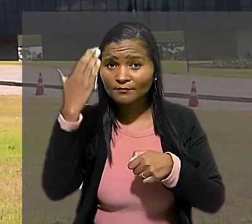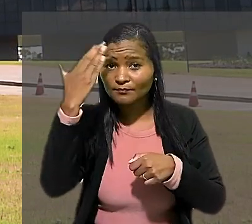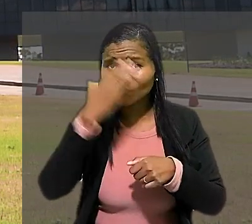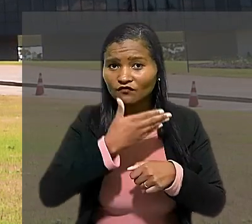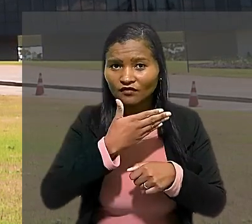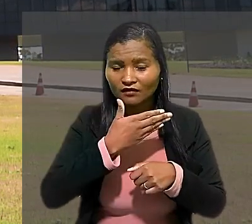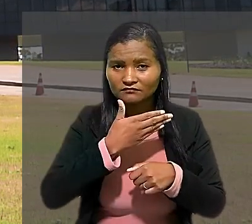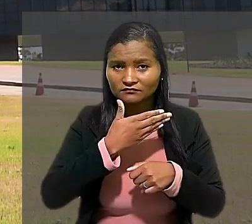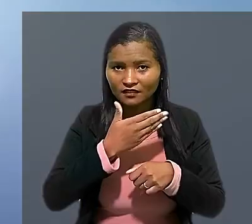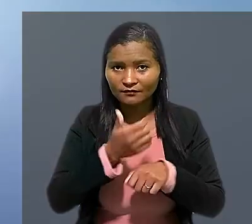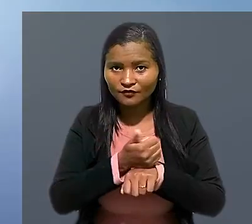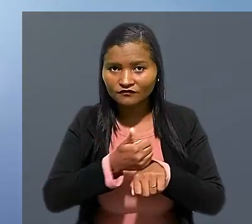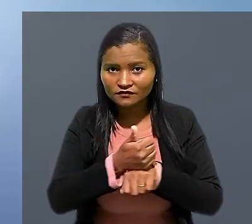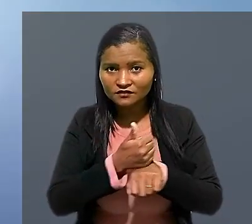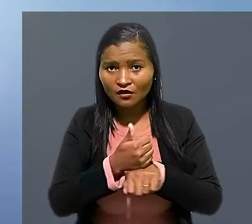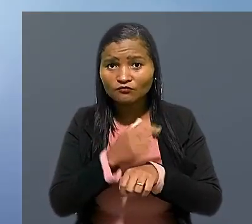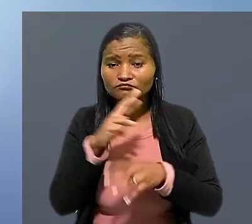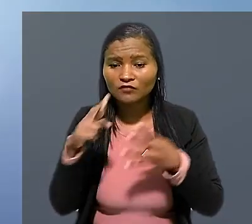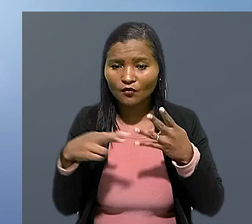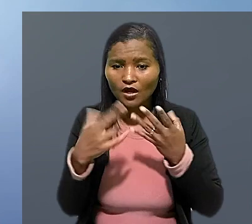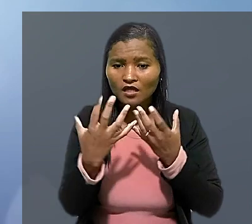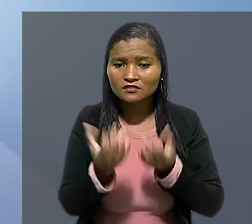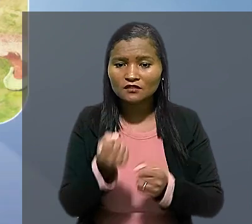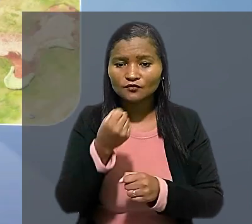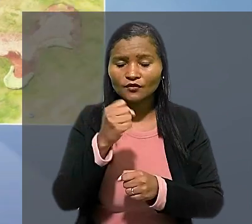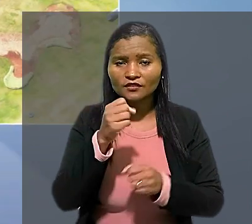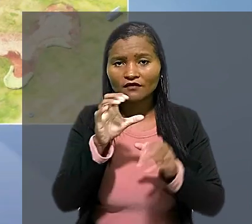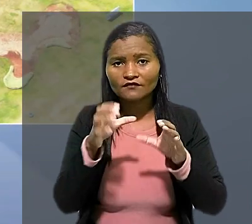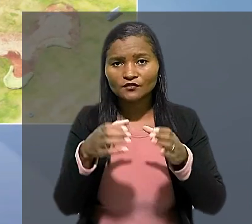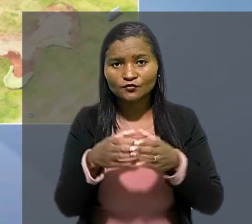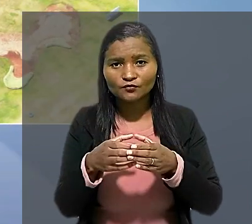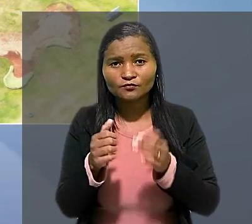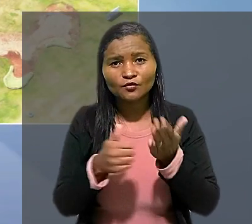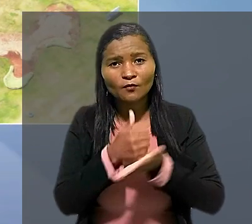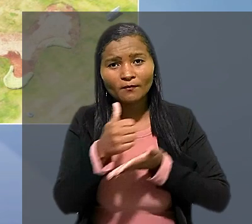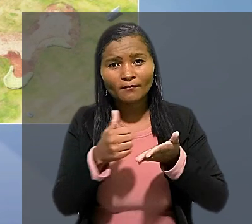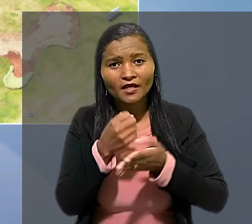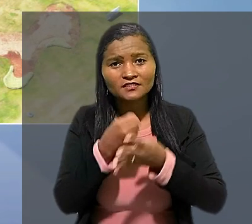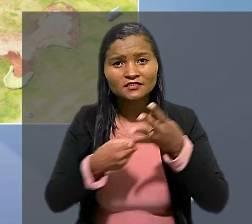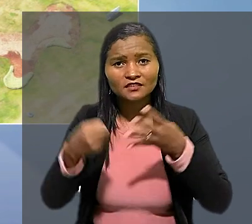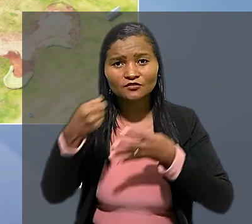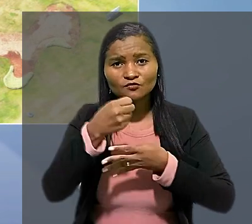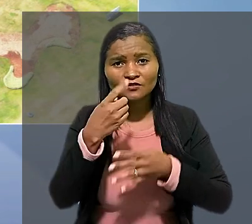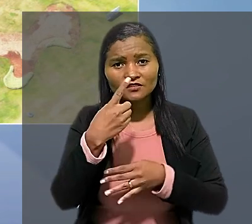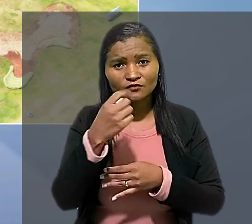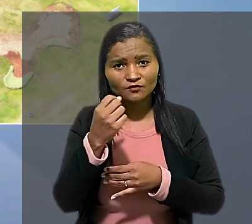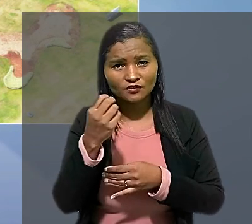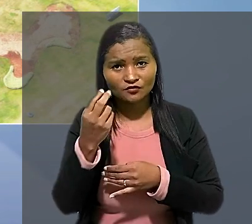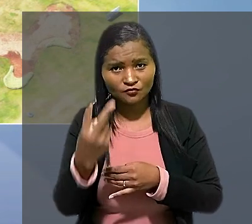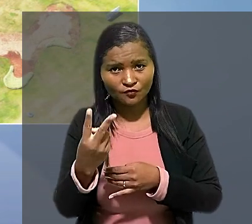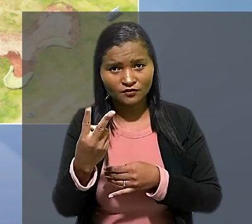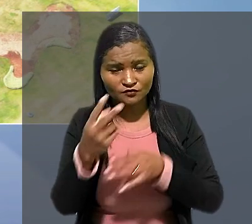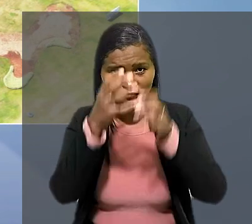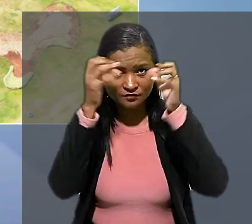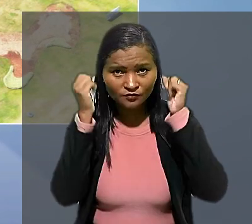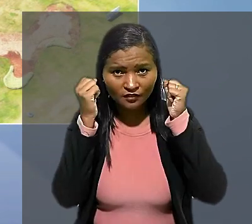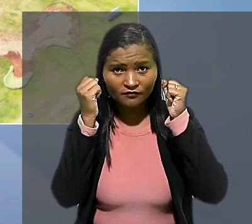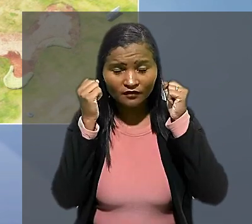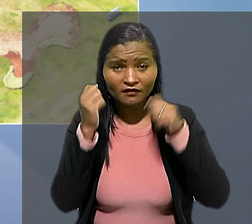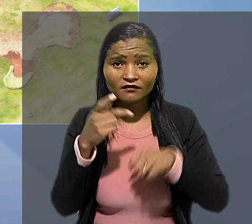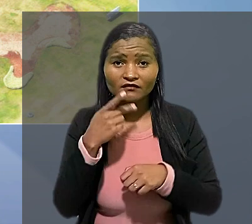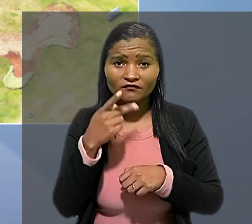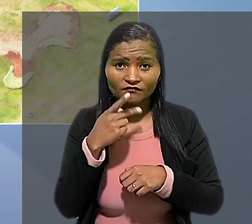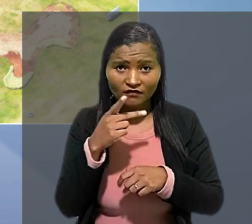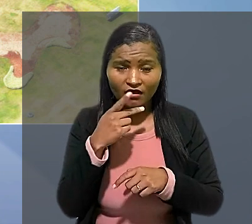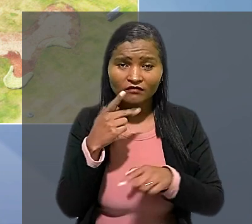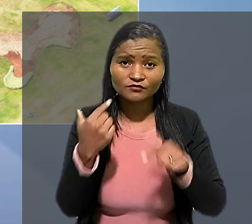a natureza do cargo. O recurso foi acolhido pela 8ª turma, com base na súmula 102 do tribunal, que diz: